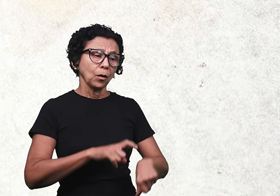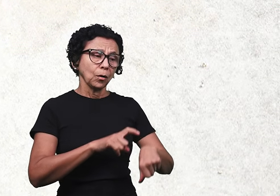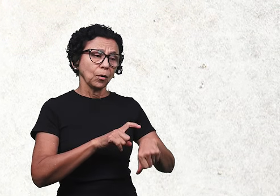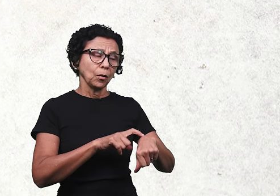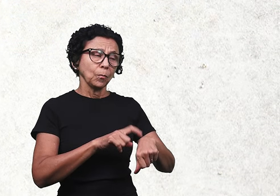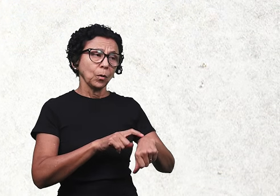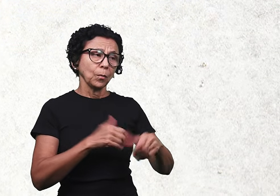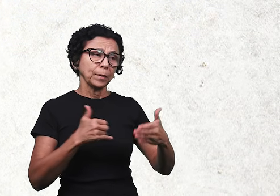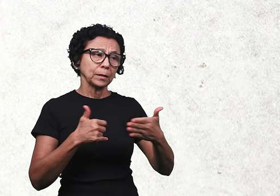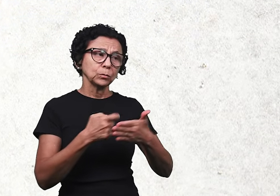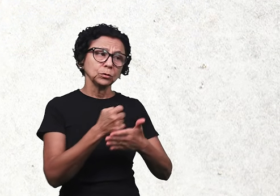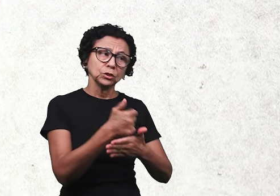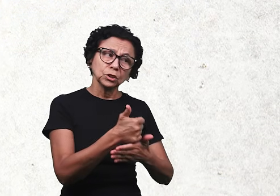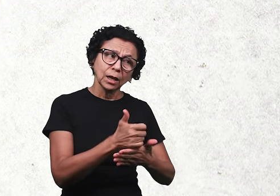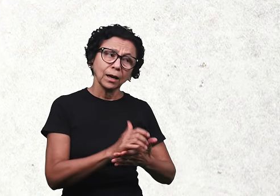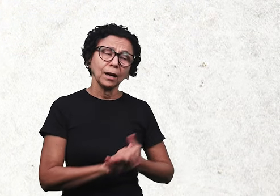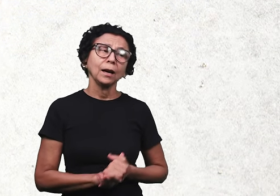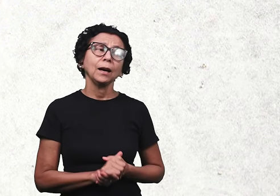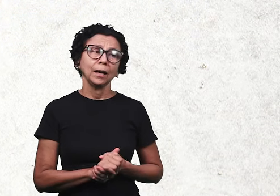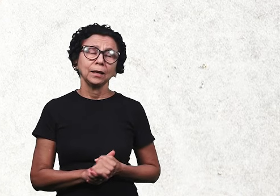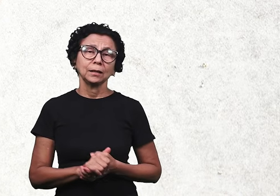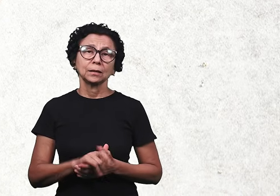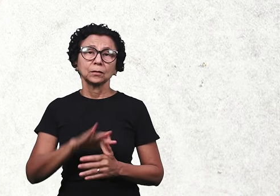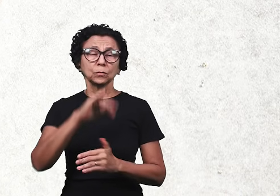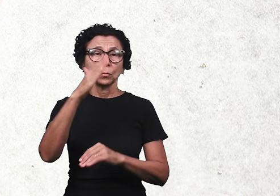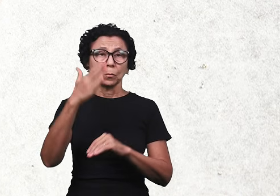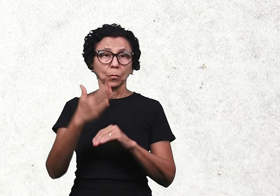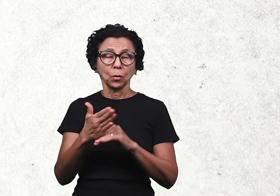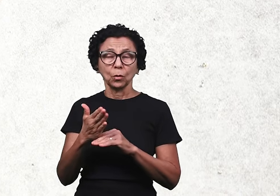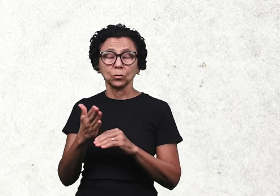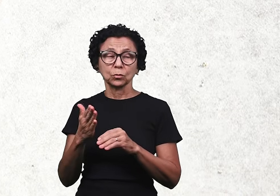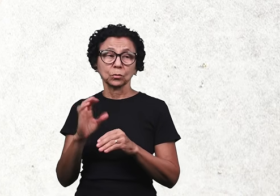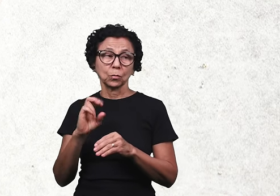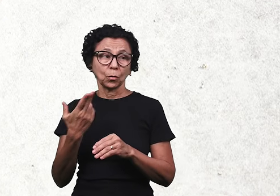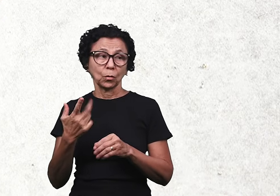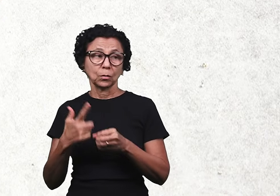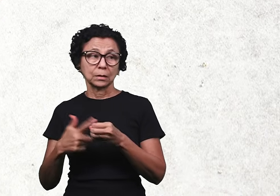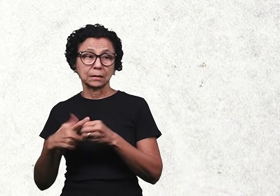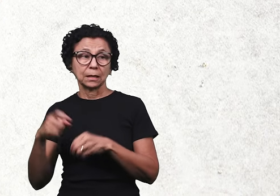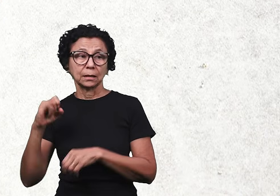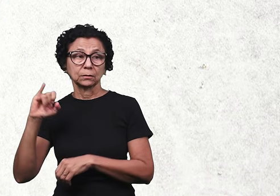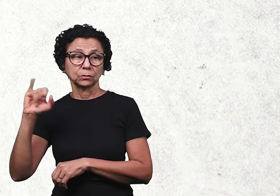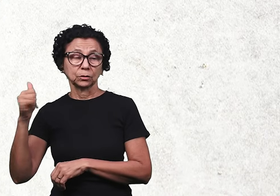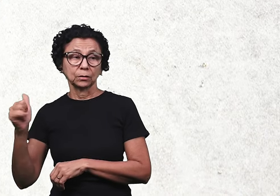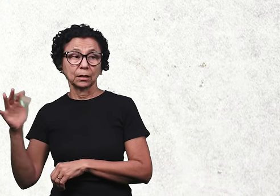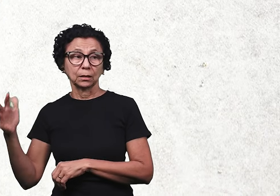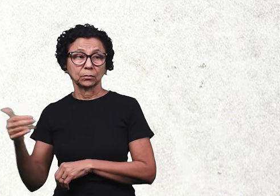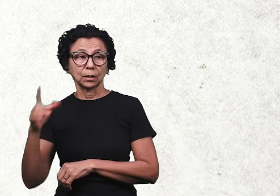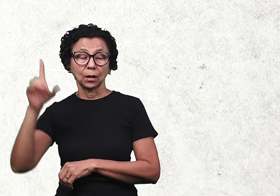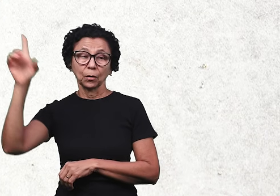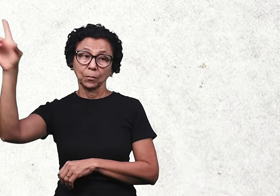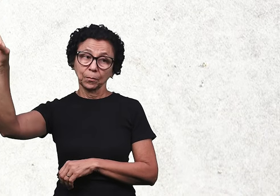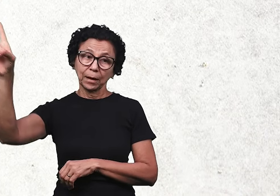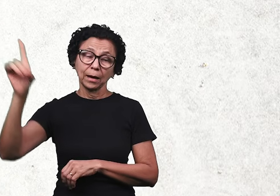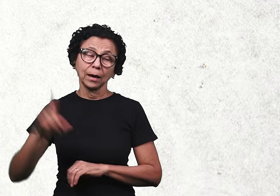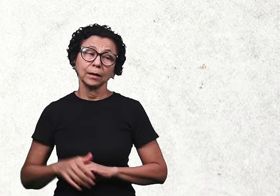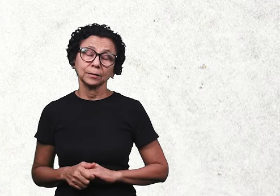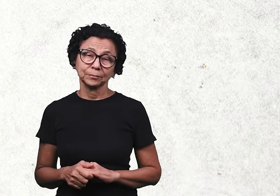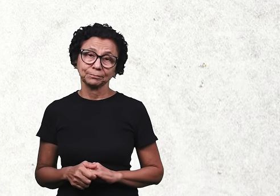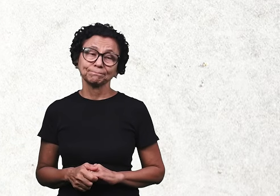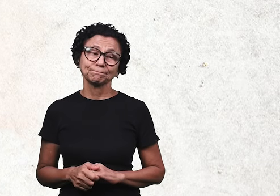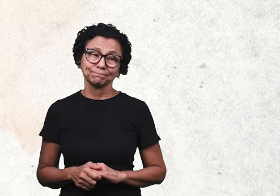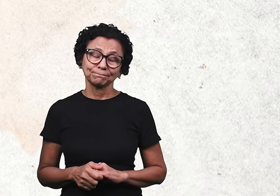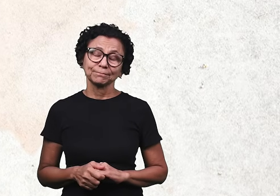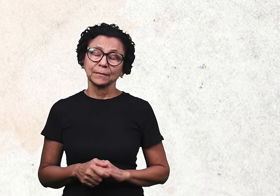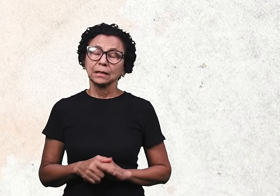que nem neste monte, nem em Jerusalém adorais o Pai. Vós adorais o que não sabeis. Nós